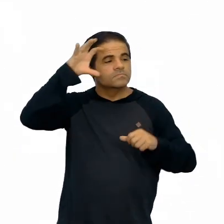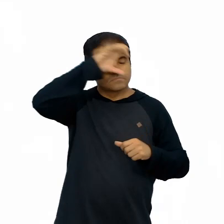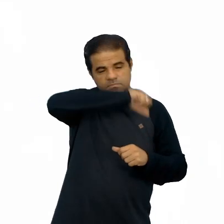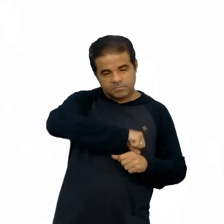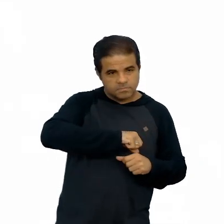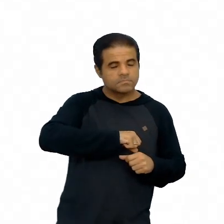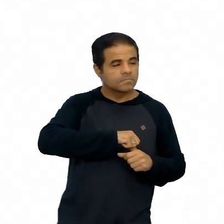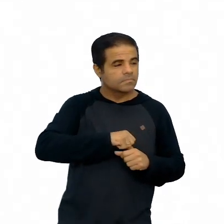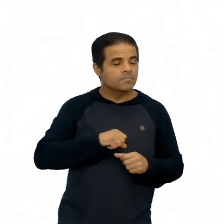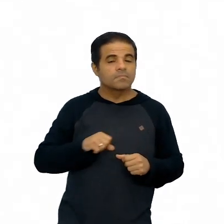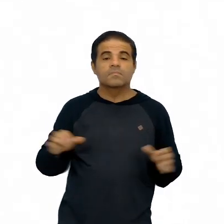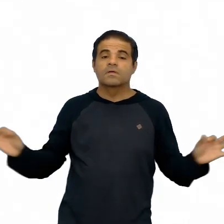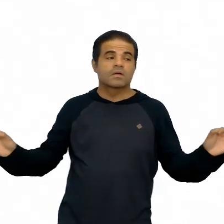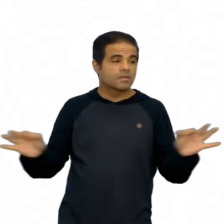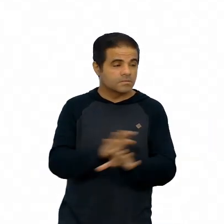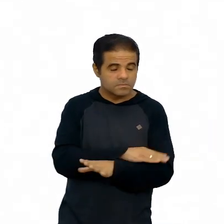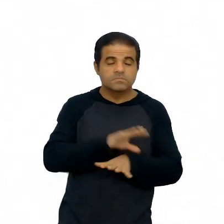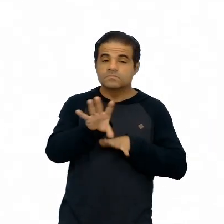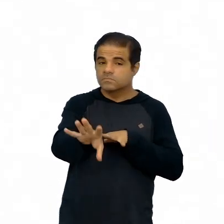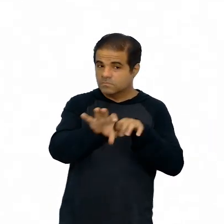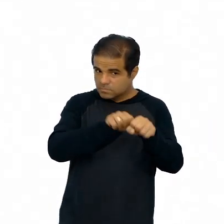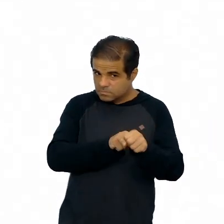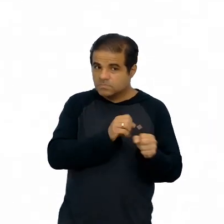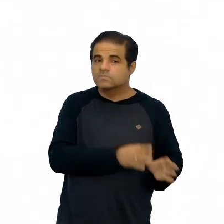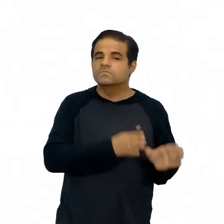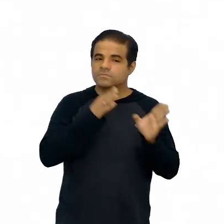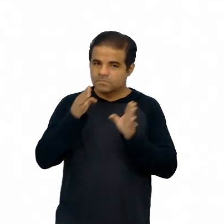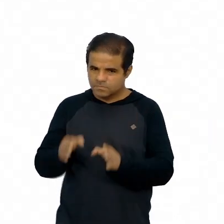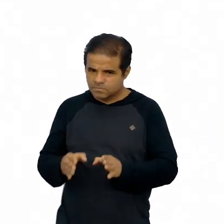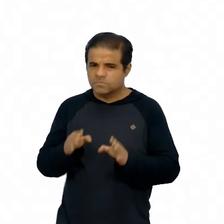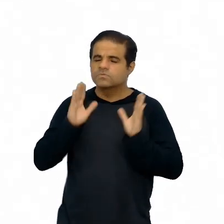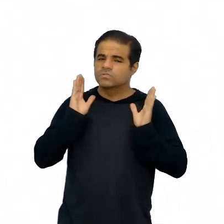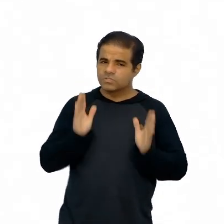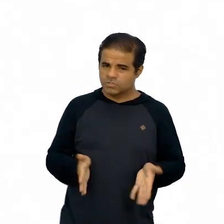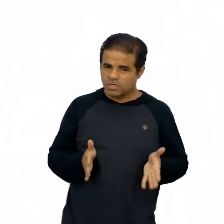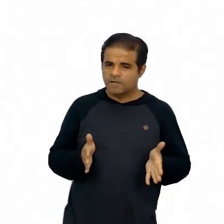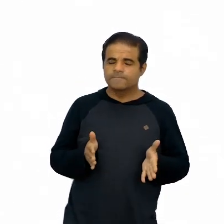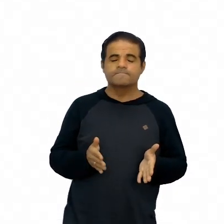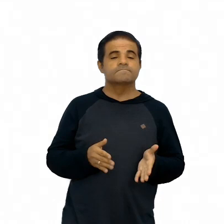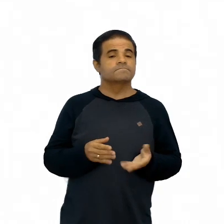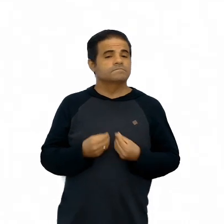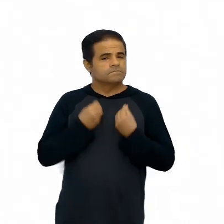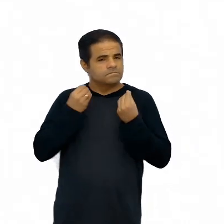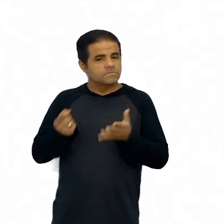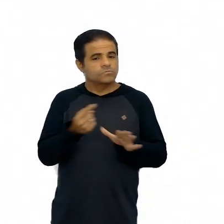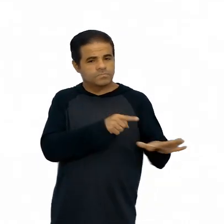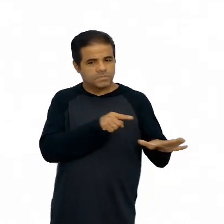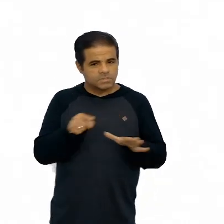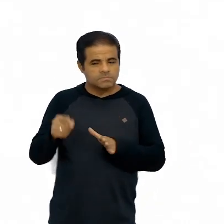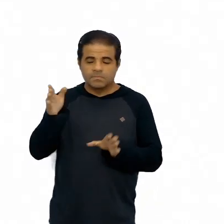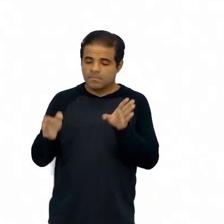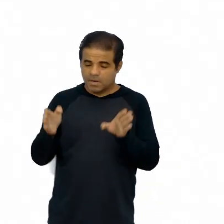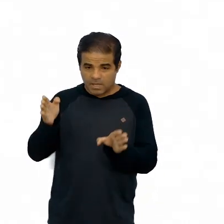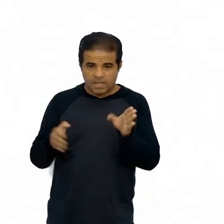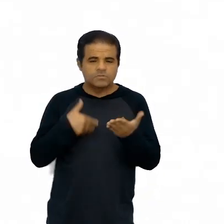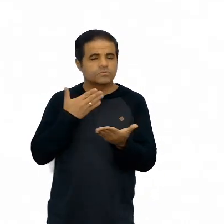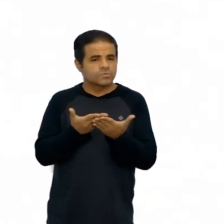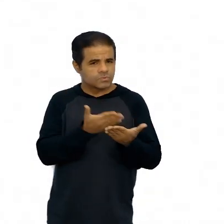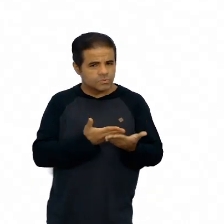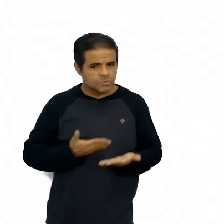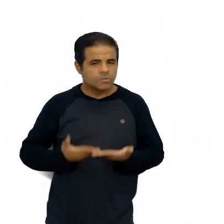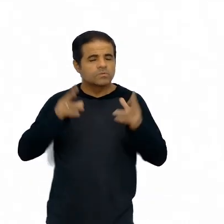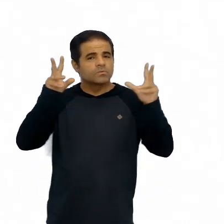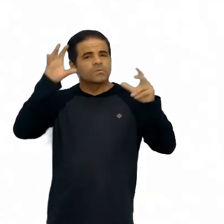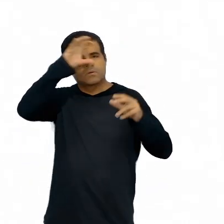6. Acabou a formação de etapa, nós fizemos isso, deu uma semana de prazo, eu estudei a situação